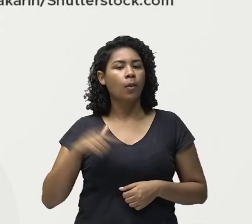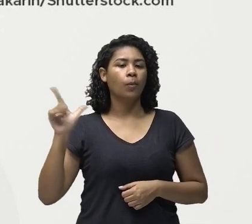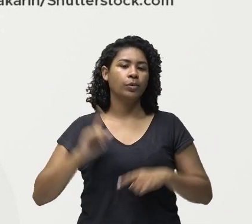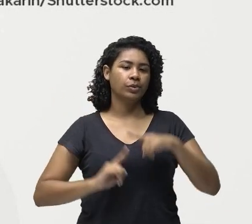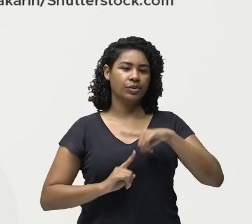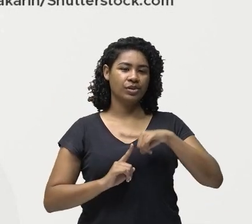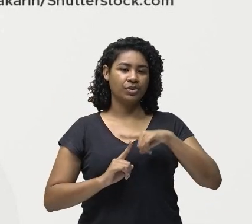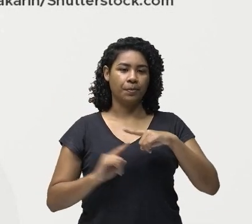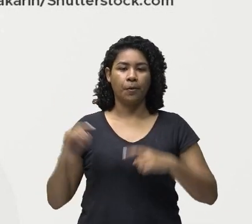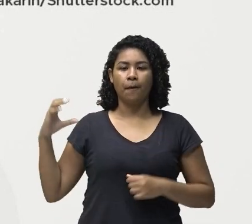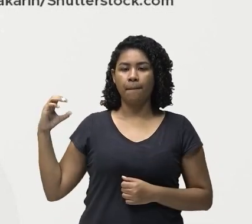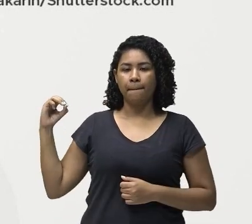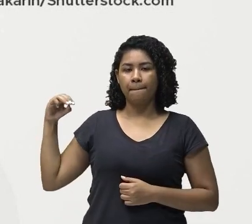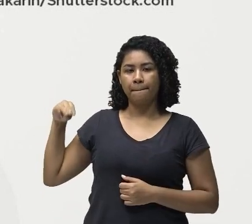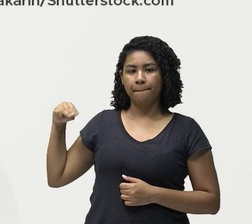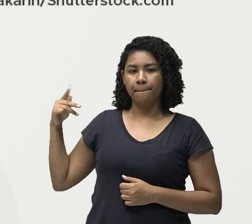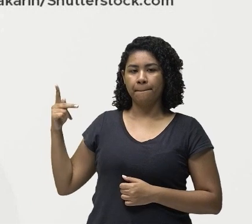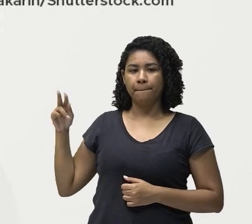só.